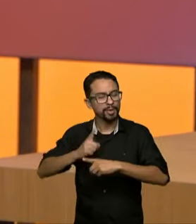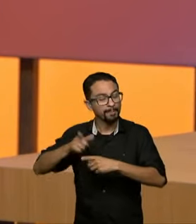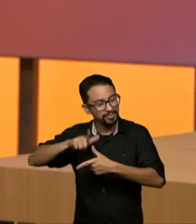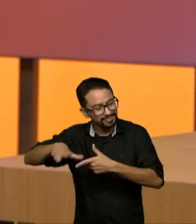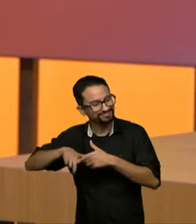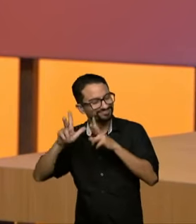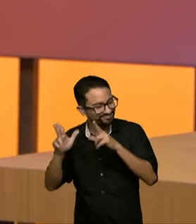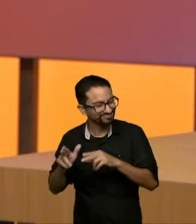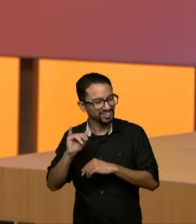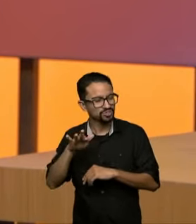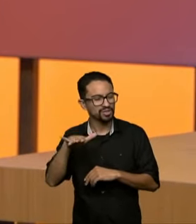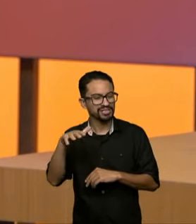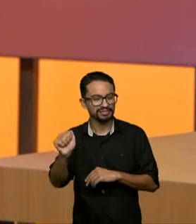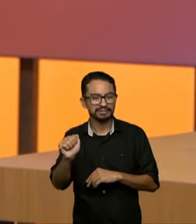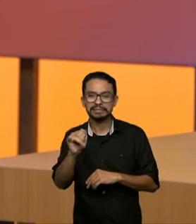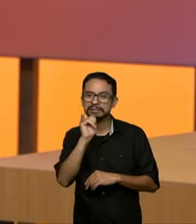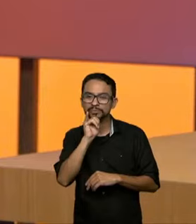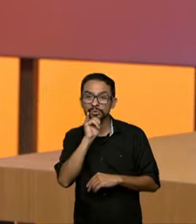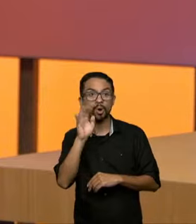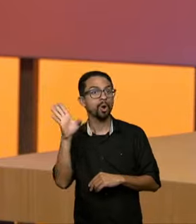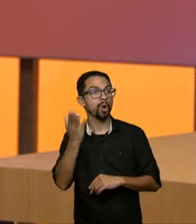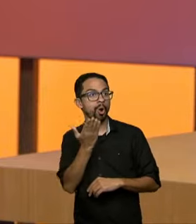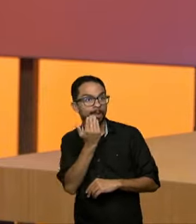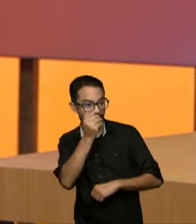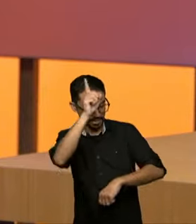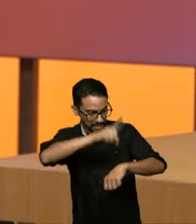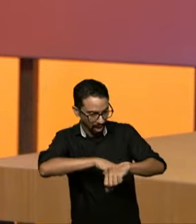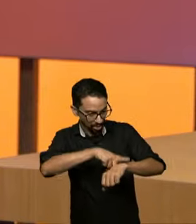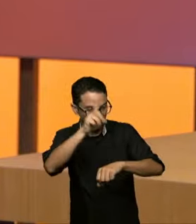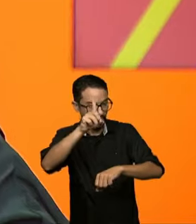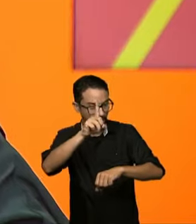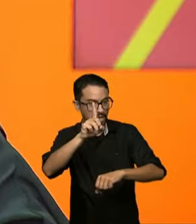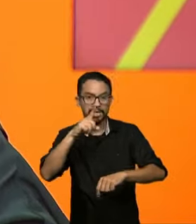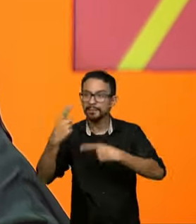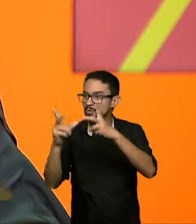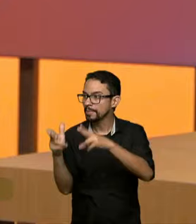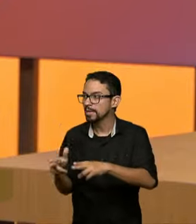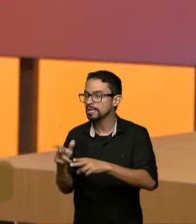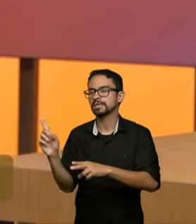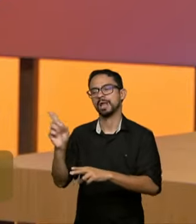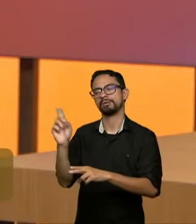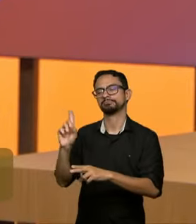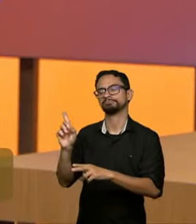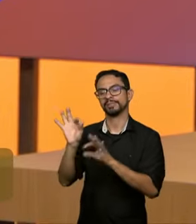Eu acho que não é legal você comer e já ir dormir, não, três horas antes. É.